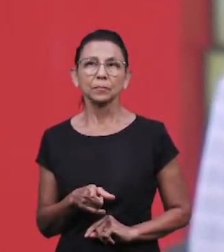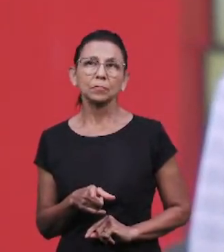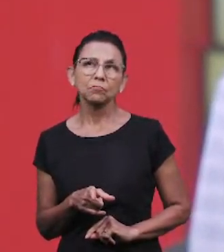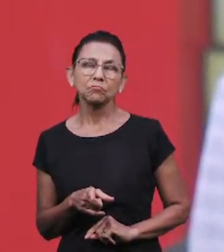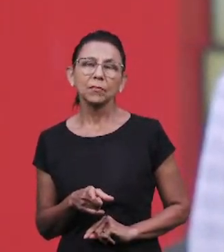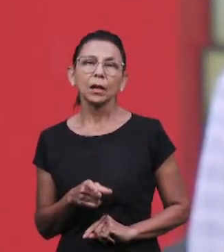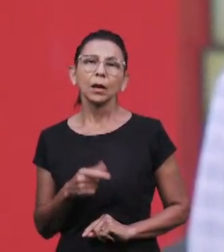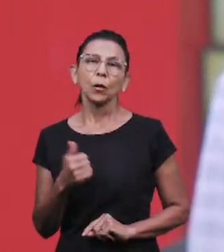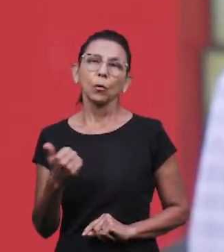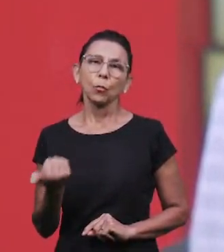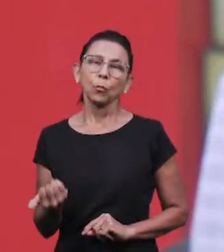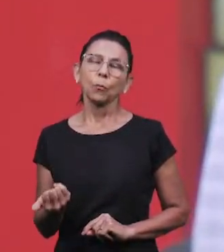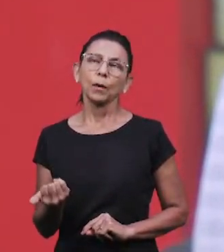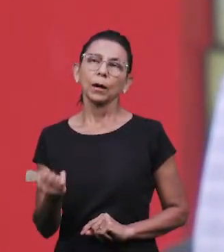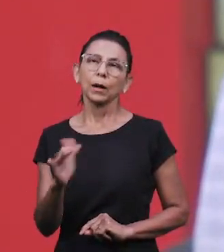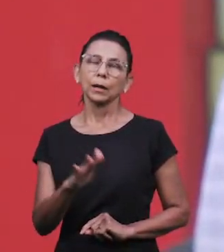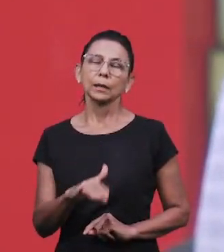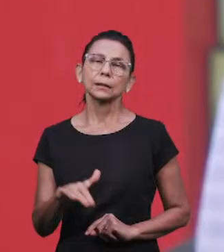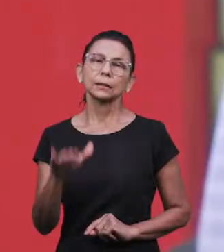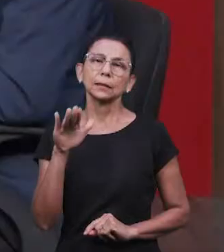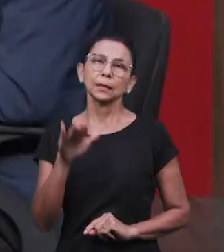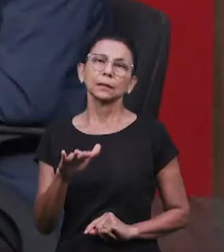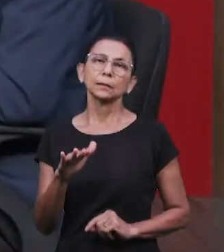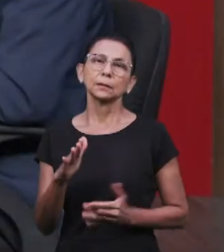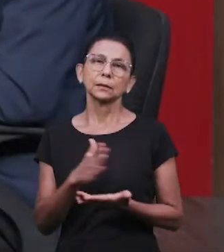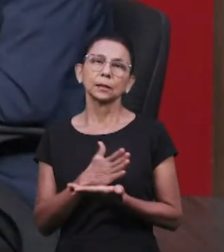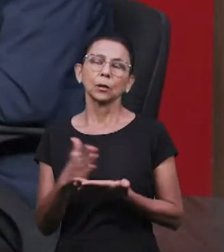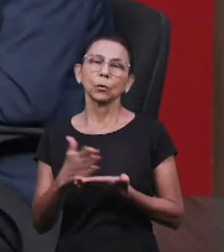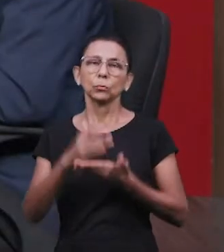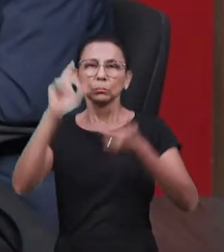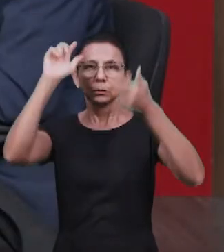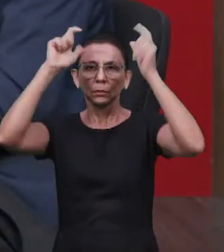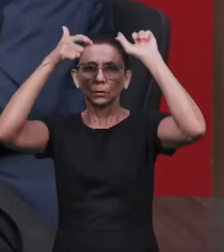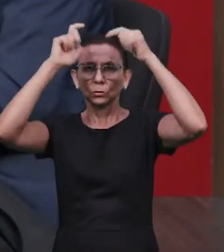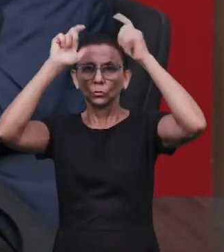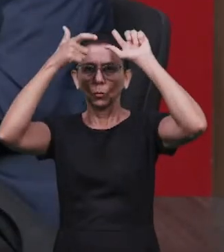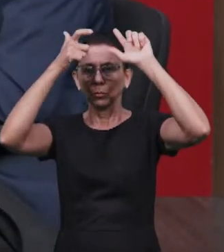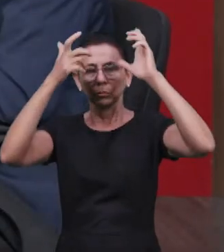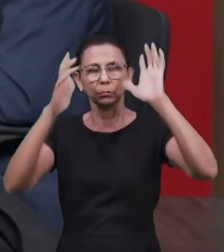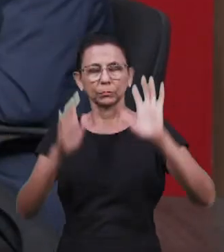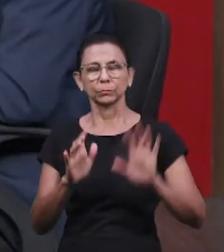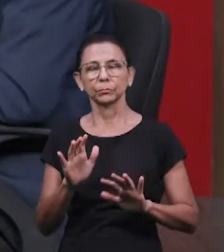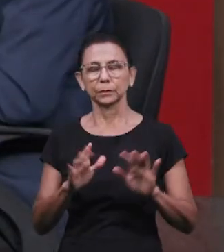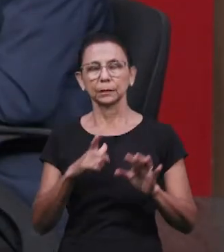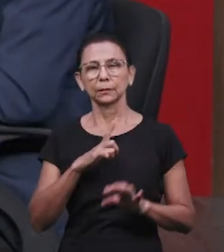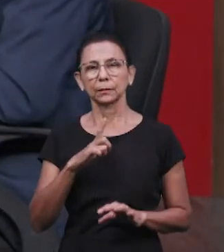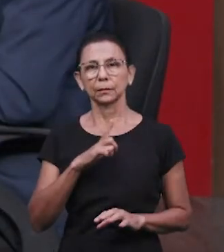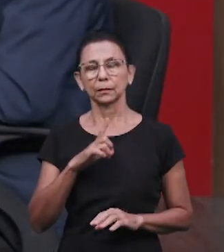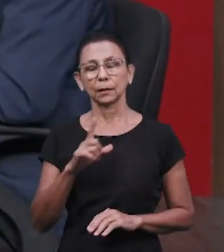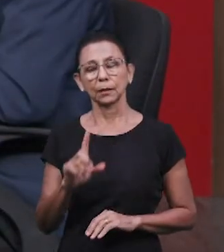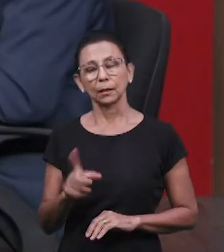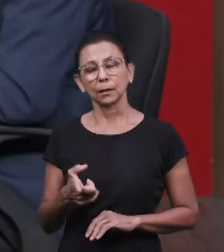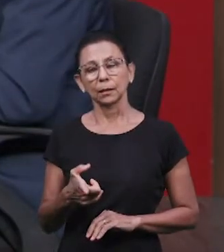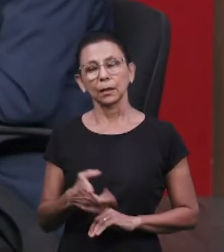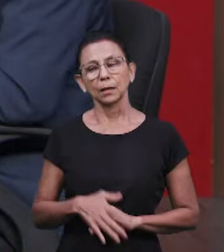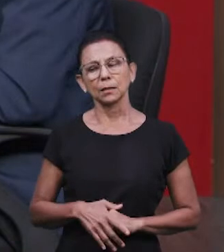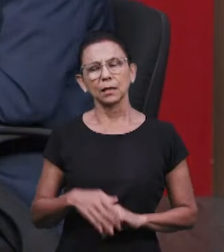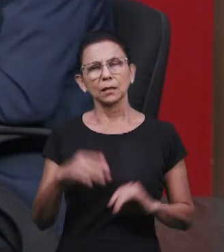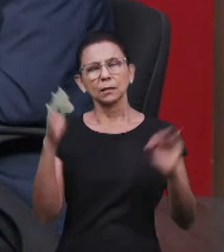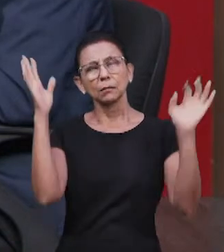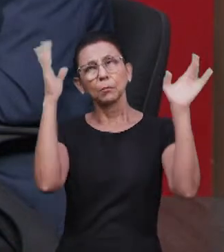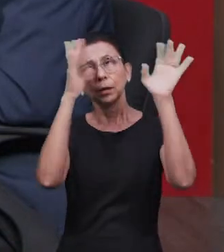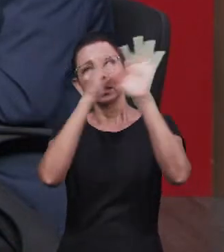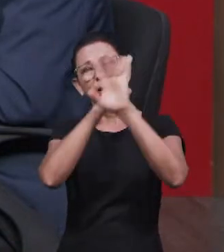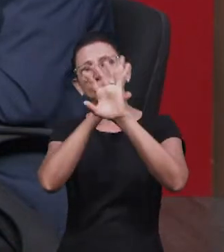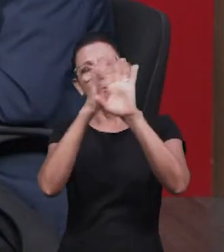comportamento. Então, o ir é da mesma forma, a mãe também vai, mas vai naquela